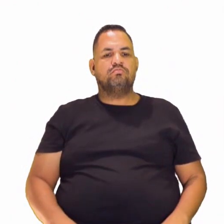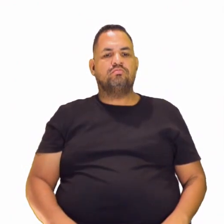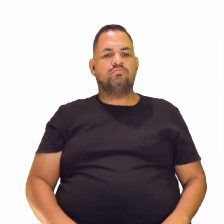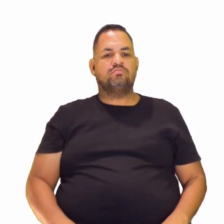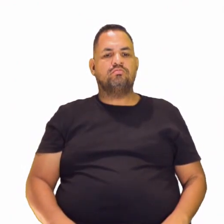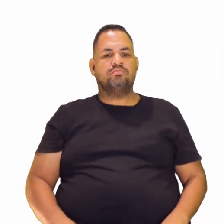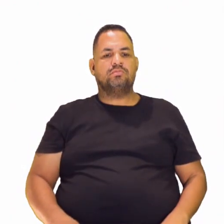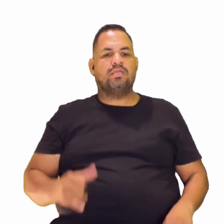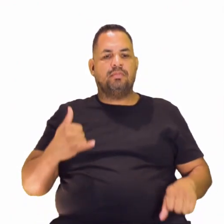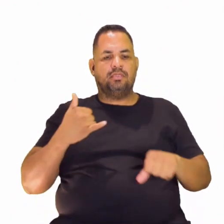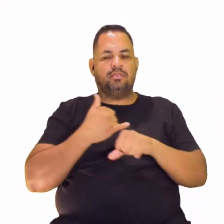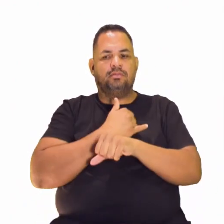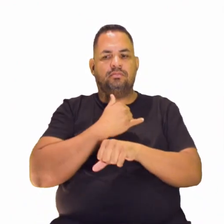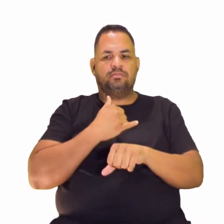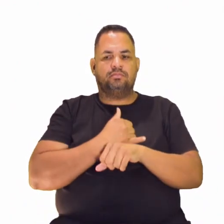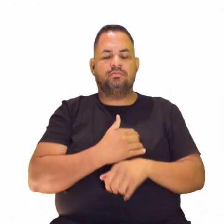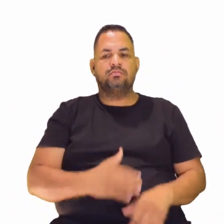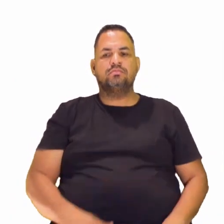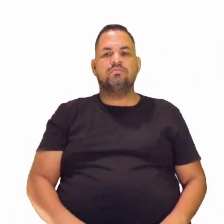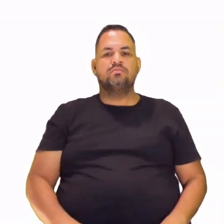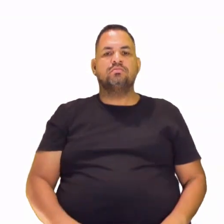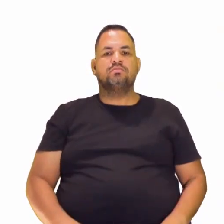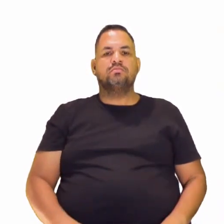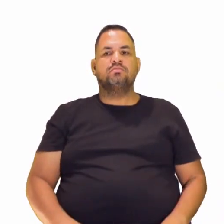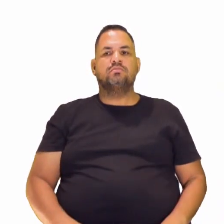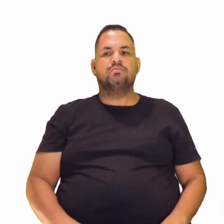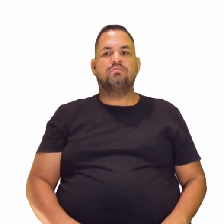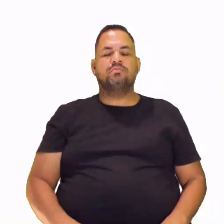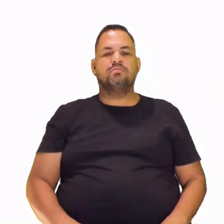em metal. Então, veja aí.